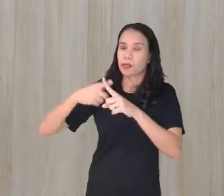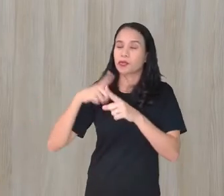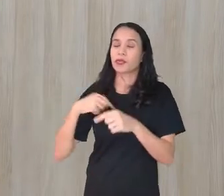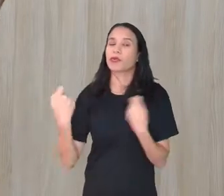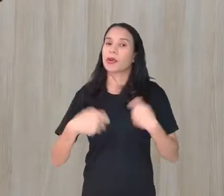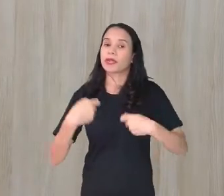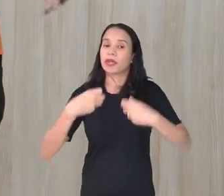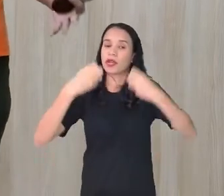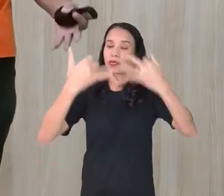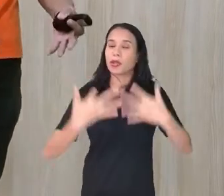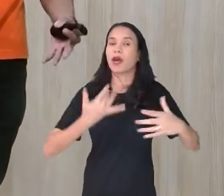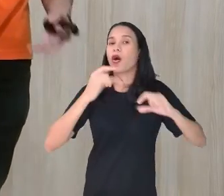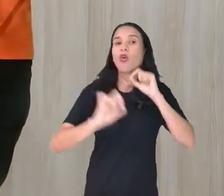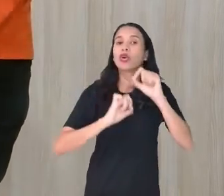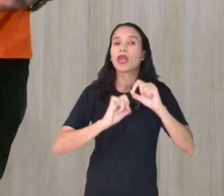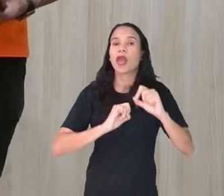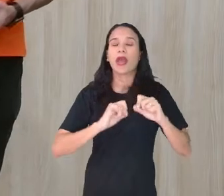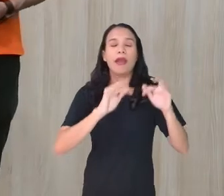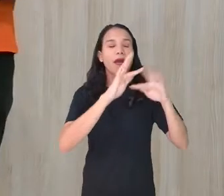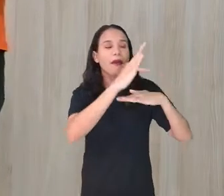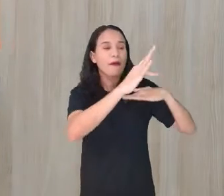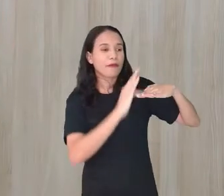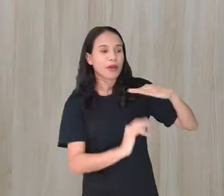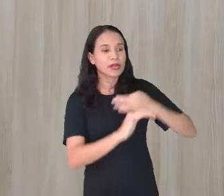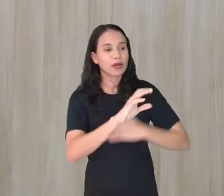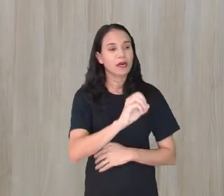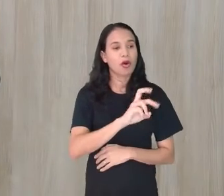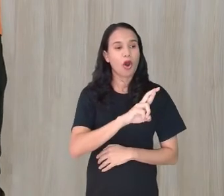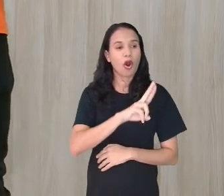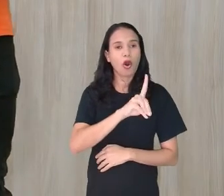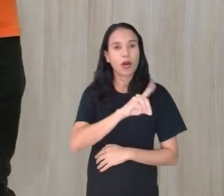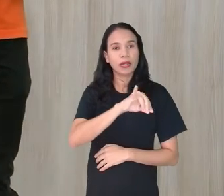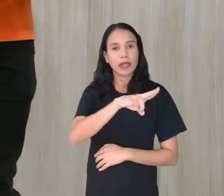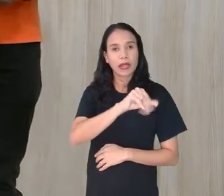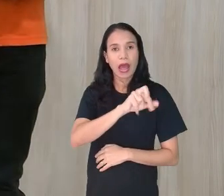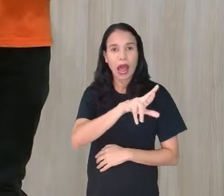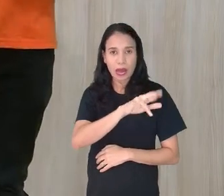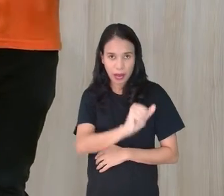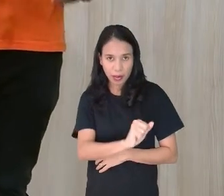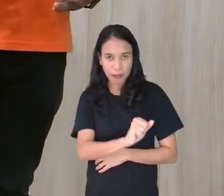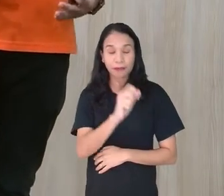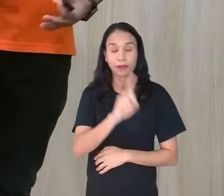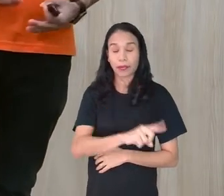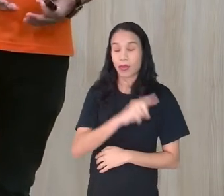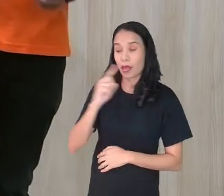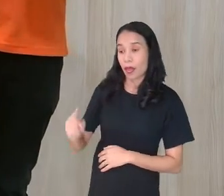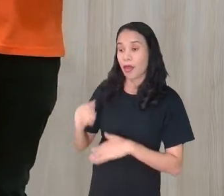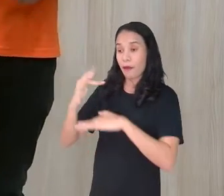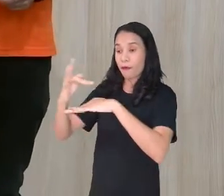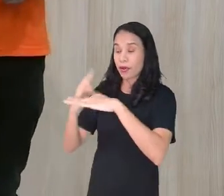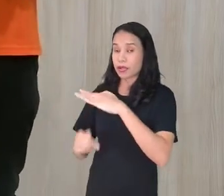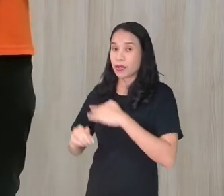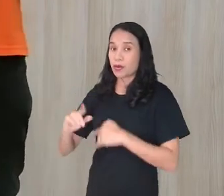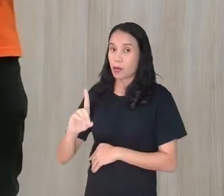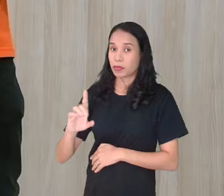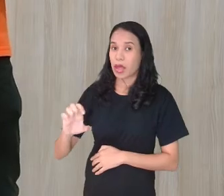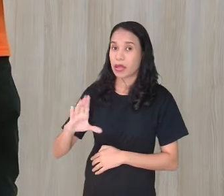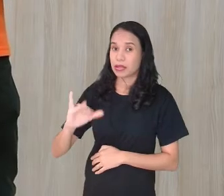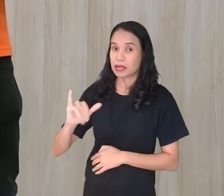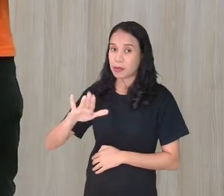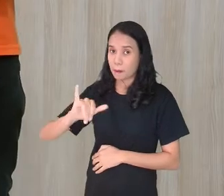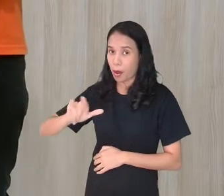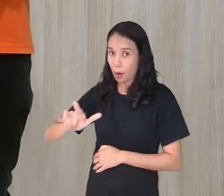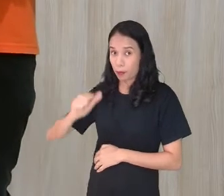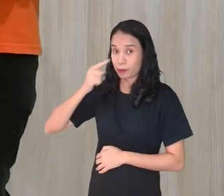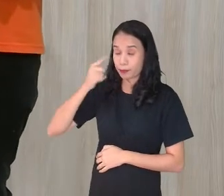que é uma fração ordinária e o que é uma fração decimal. Então, fração decimal são todas as frações